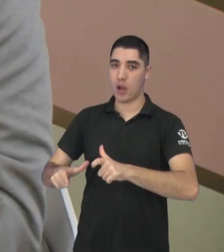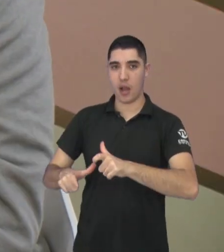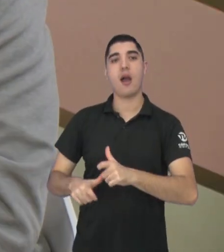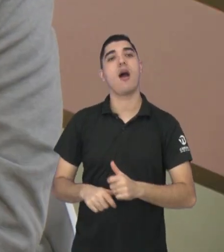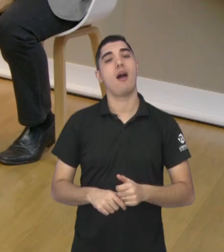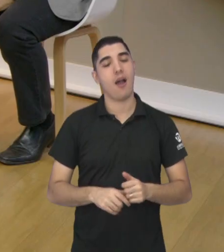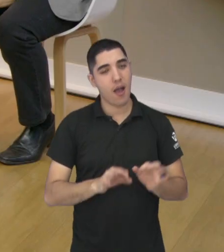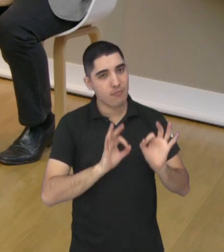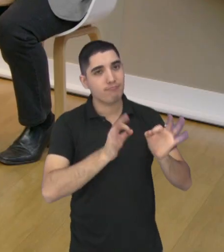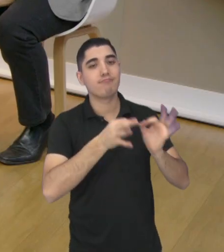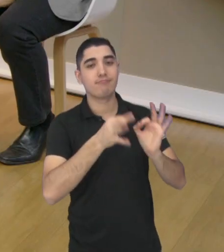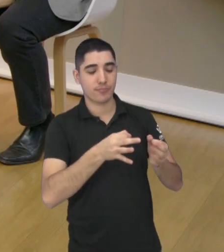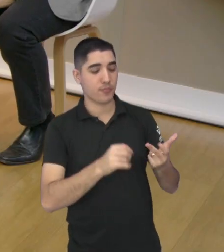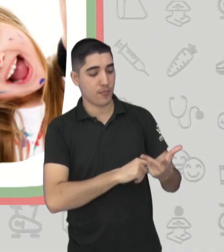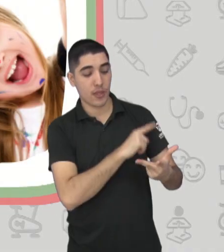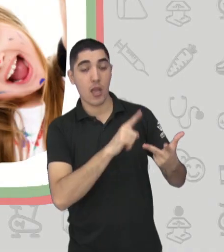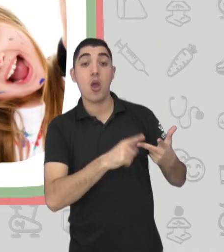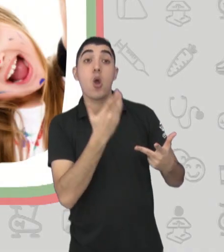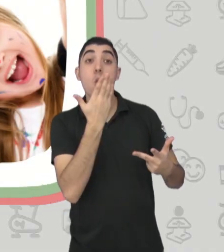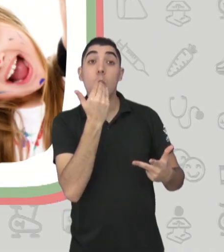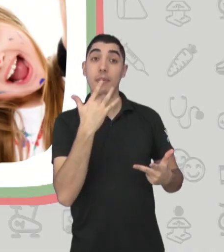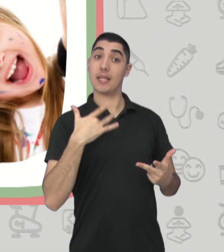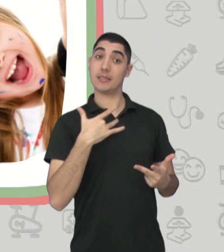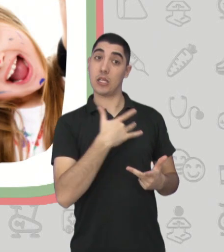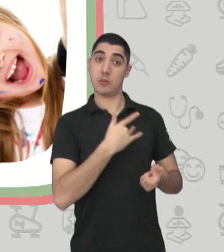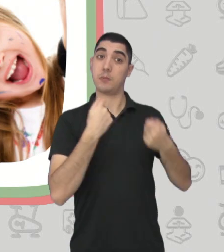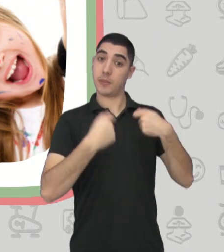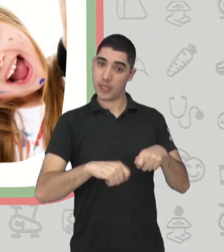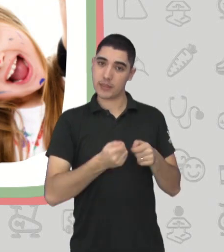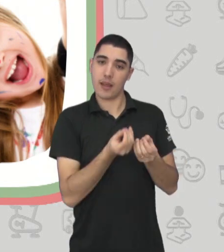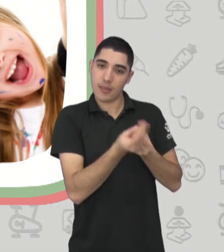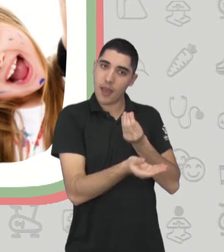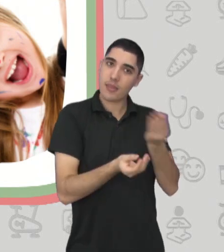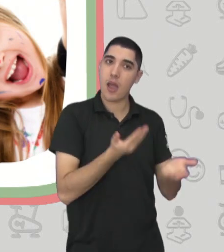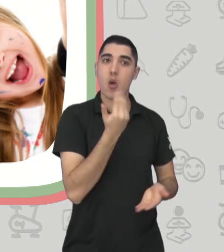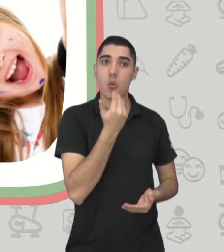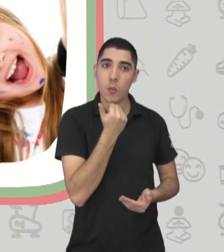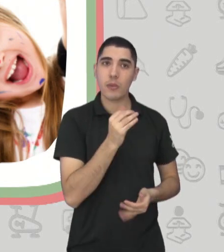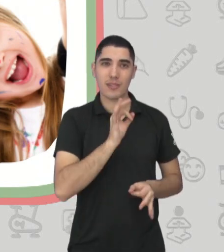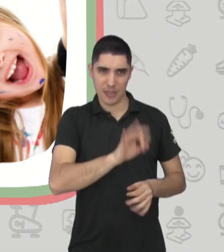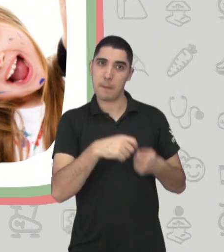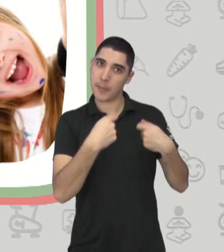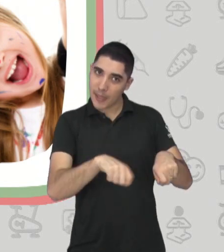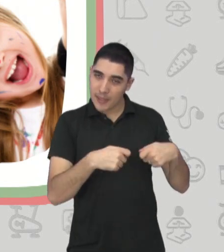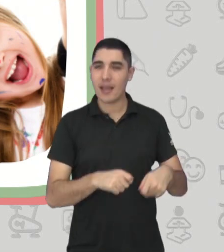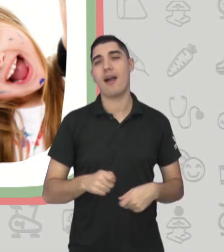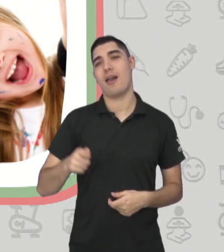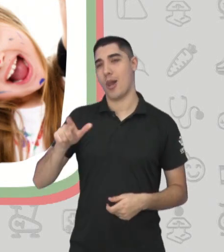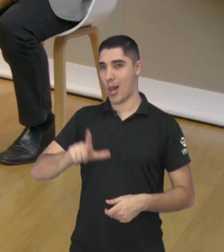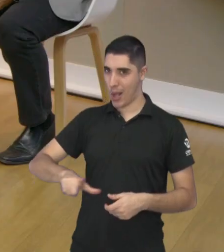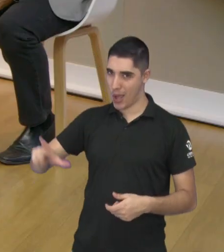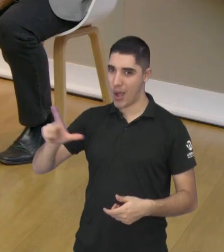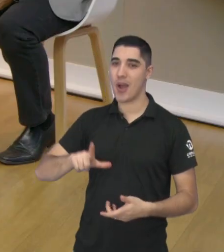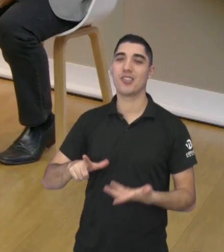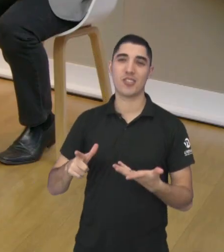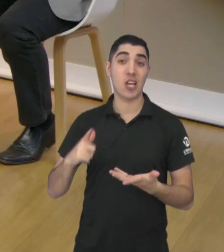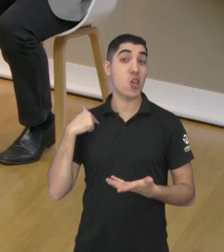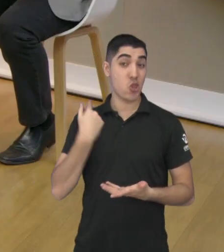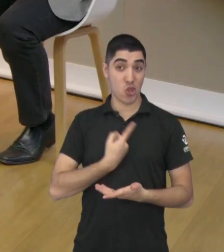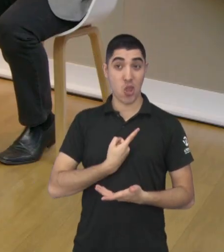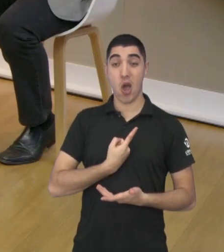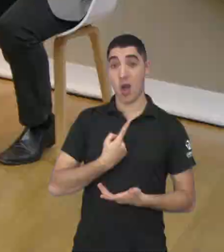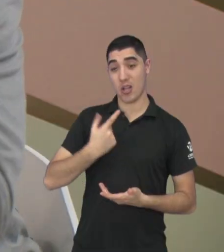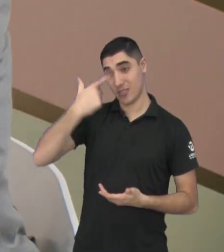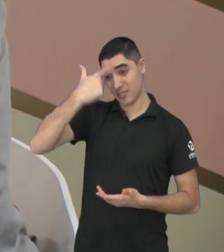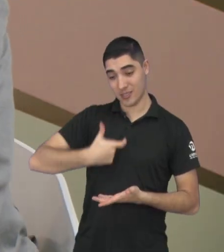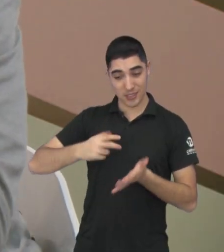ambiente externo. Ofereça uma alimentação saudável às crianças, né, doutor? Não precisa nem falar. A gente é o que